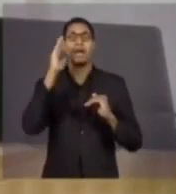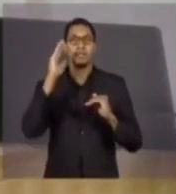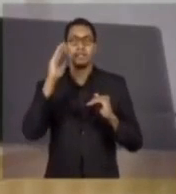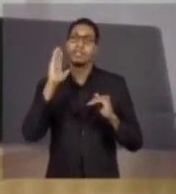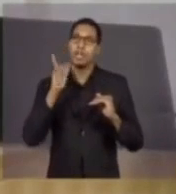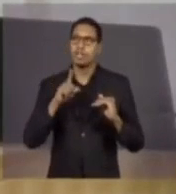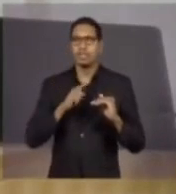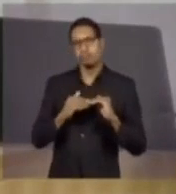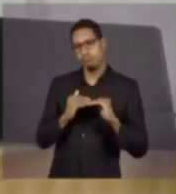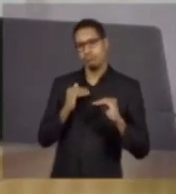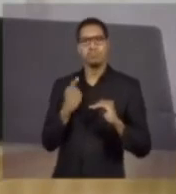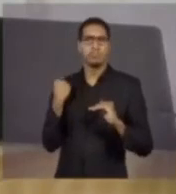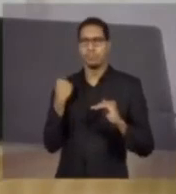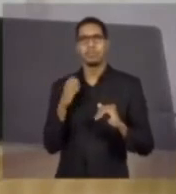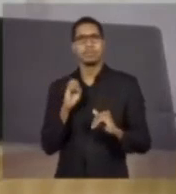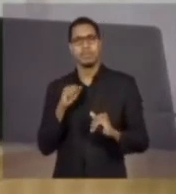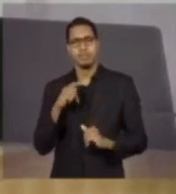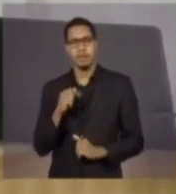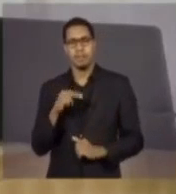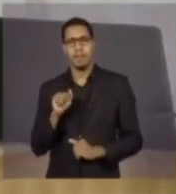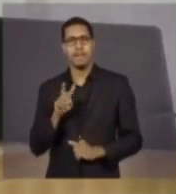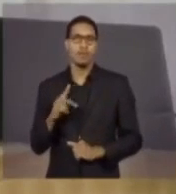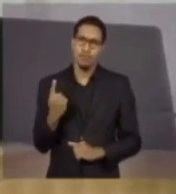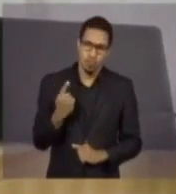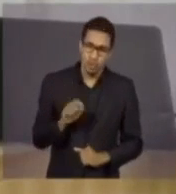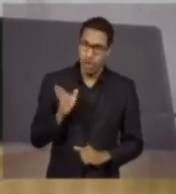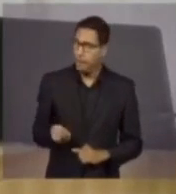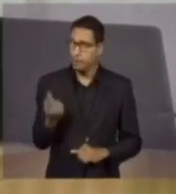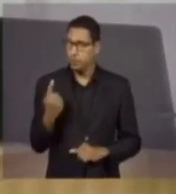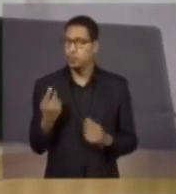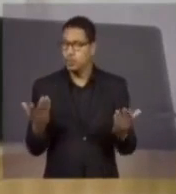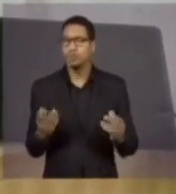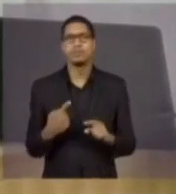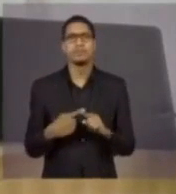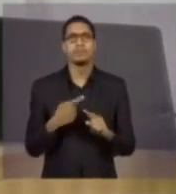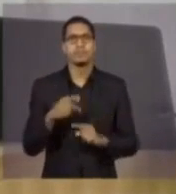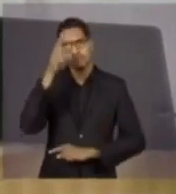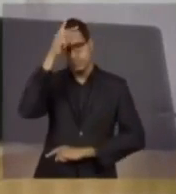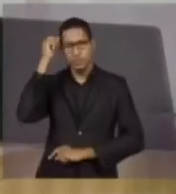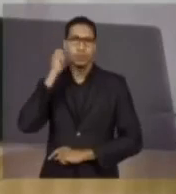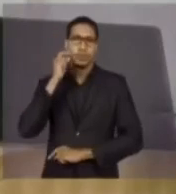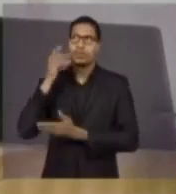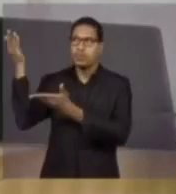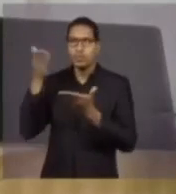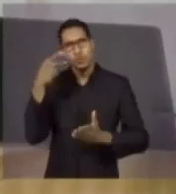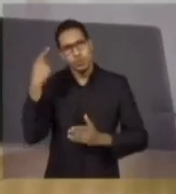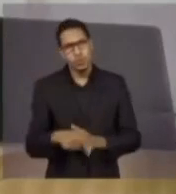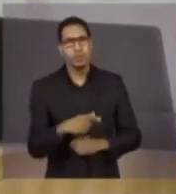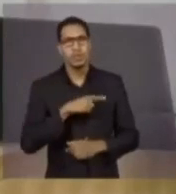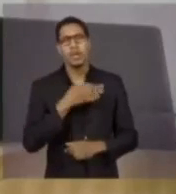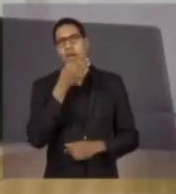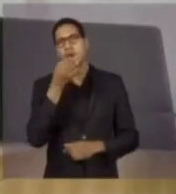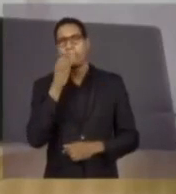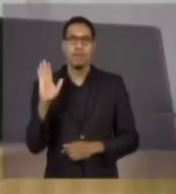tipo lado aqui no sampaprev um que é um absurdo e tudo isso é um absurdo porque o prefeito Ricardo duas encaminha para cá com o